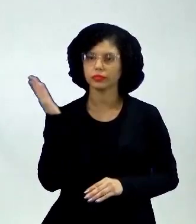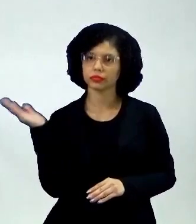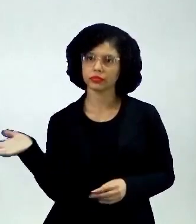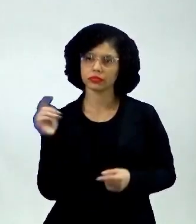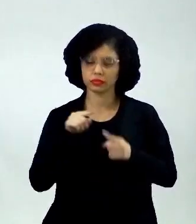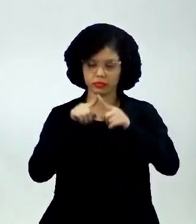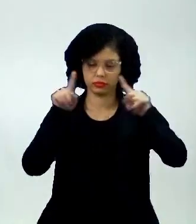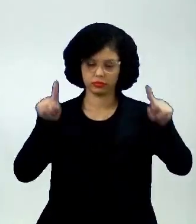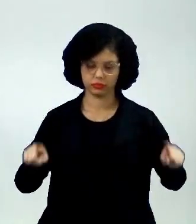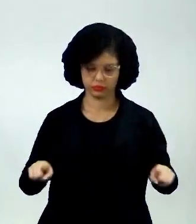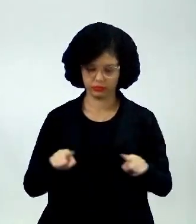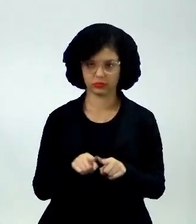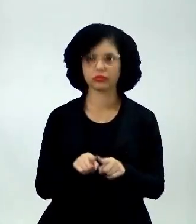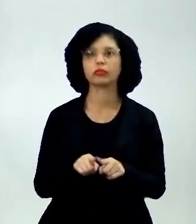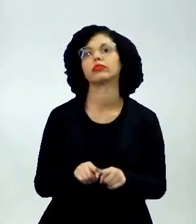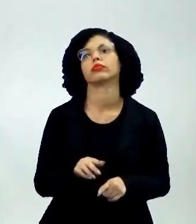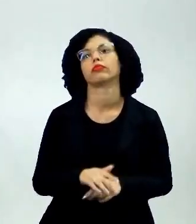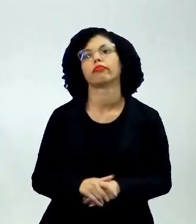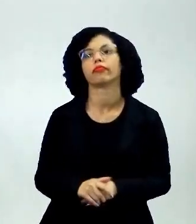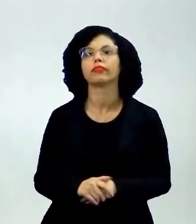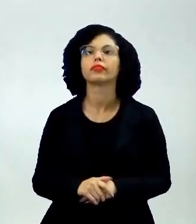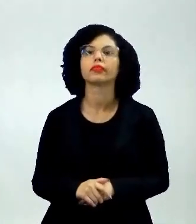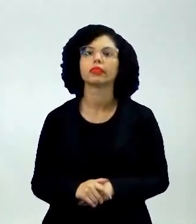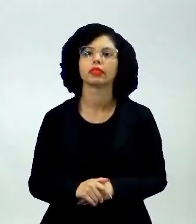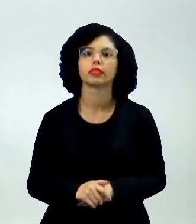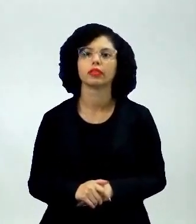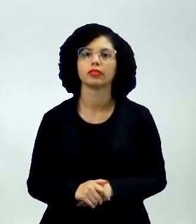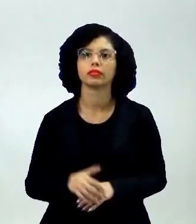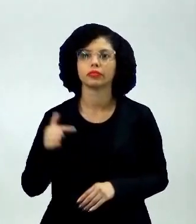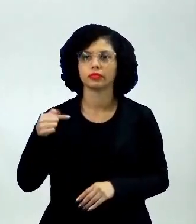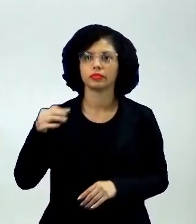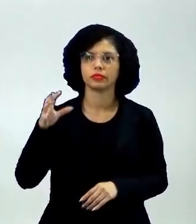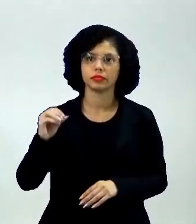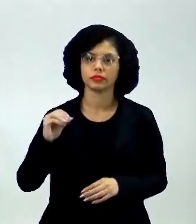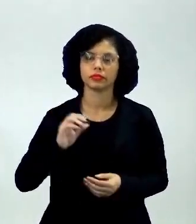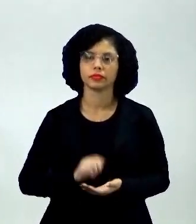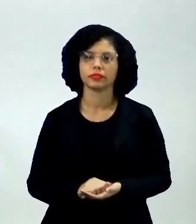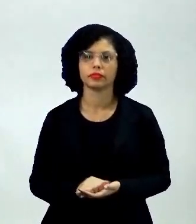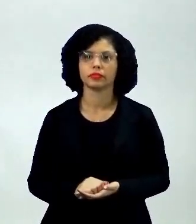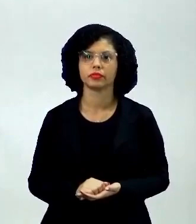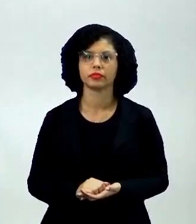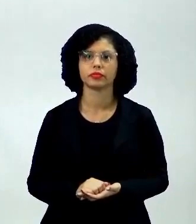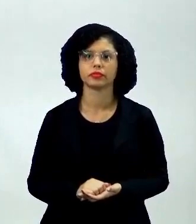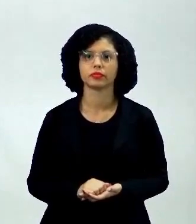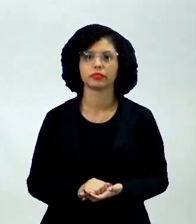Aqui nós temos toda essa área do campo. Aqui nós temos 70